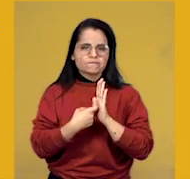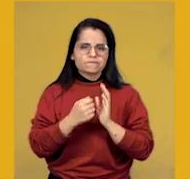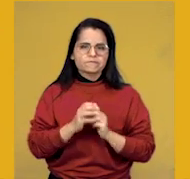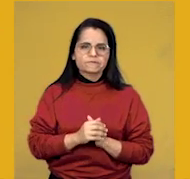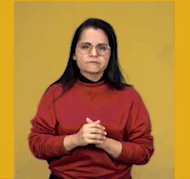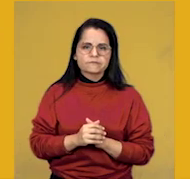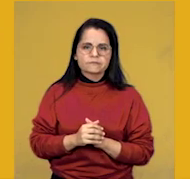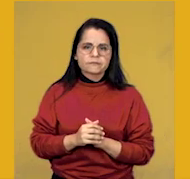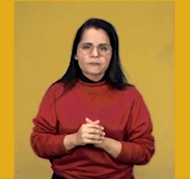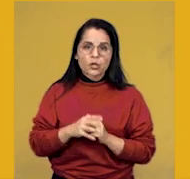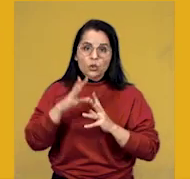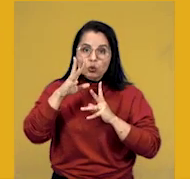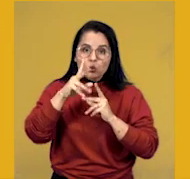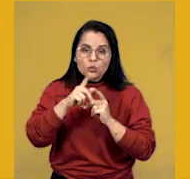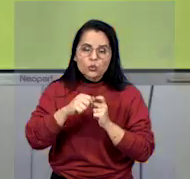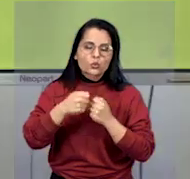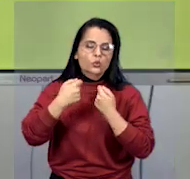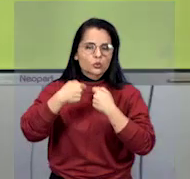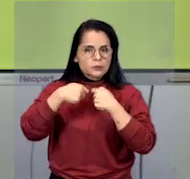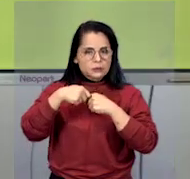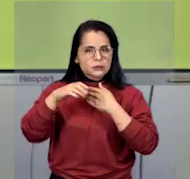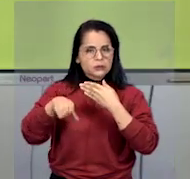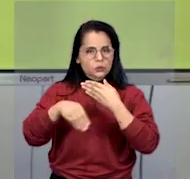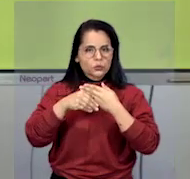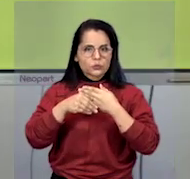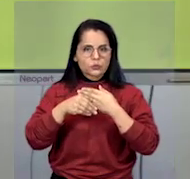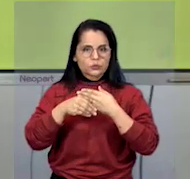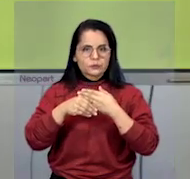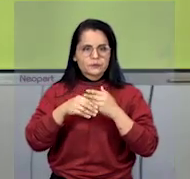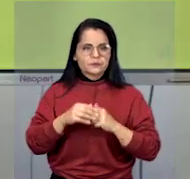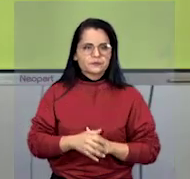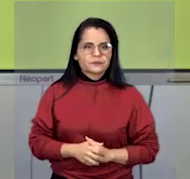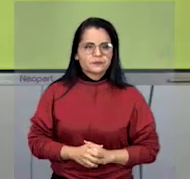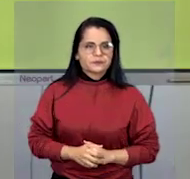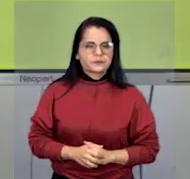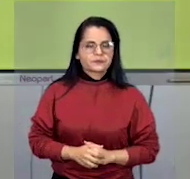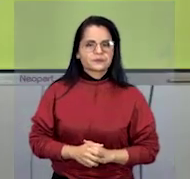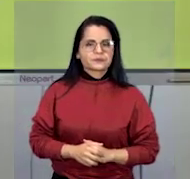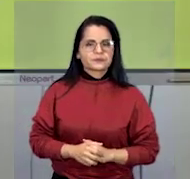Tem que ter todo esse tem que ter uma conclusão, né? Chegar ao final.